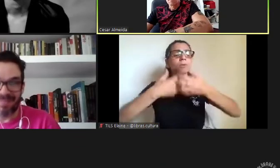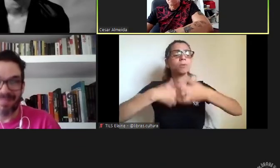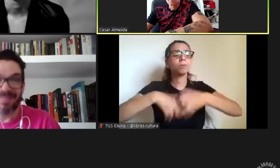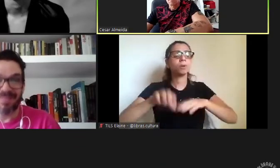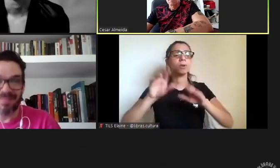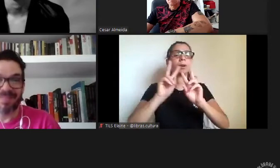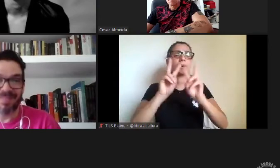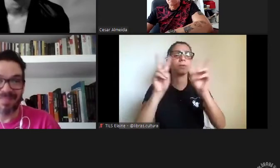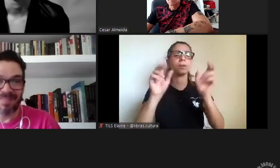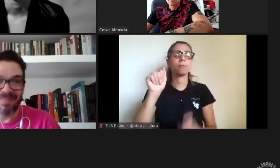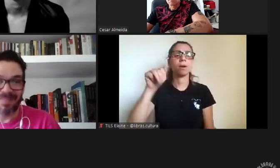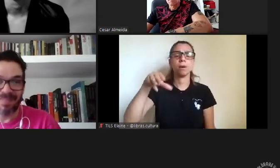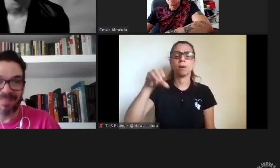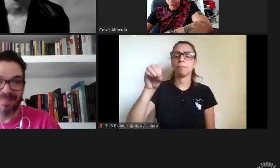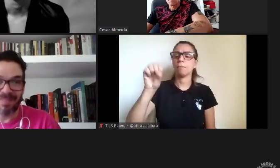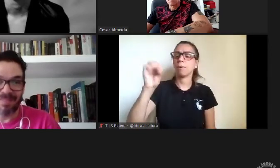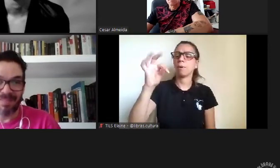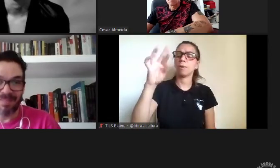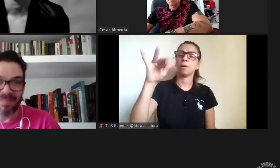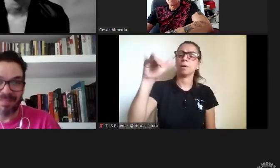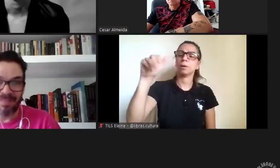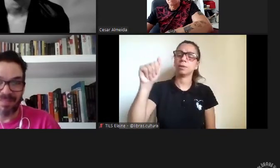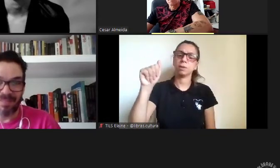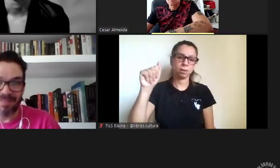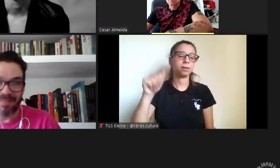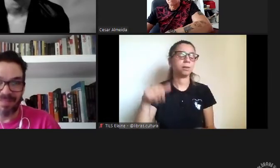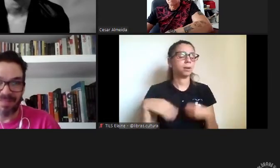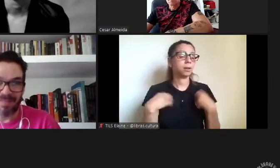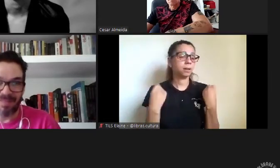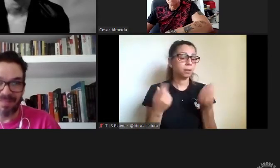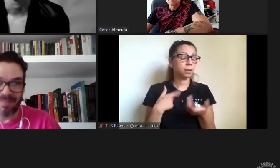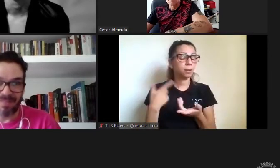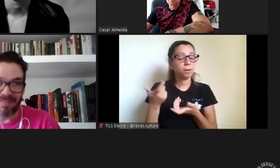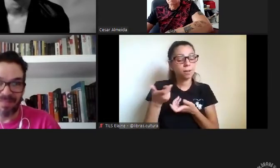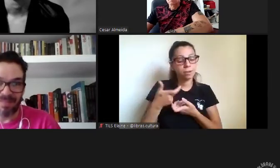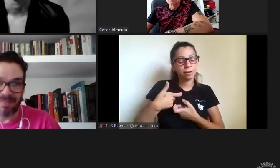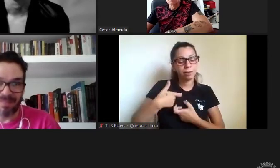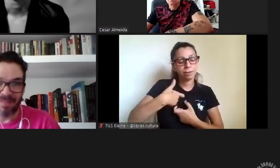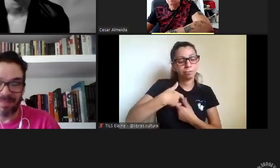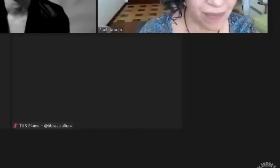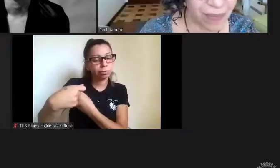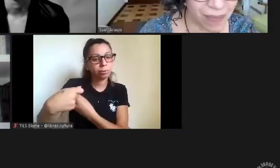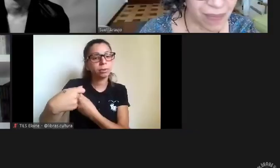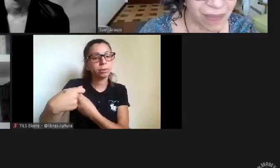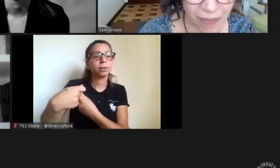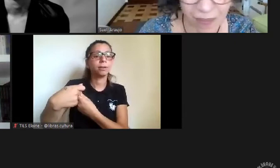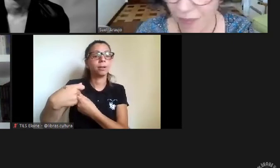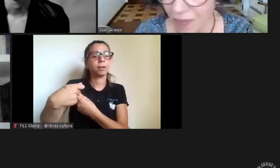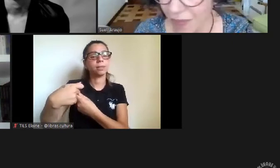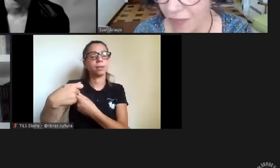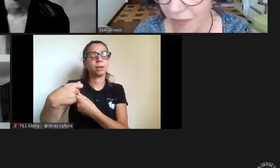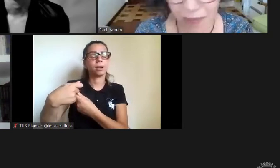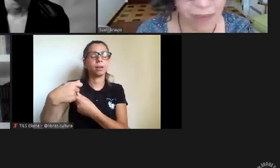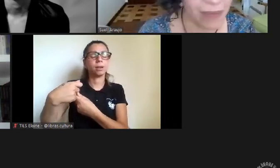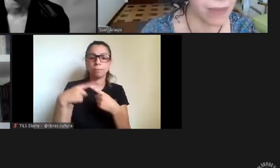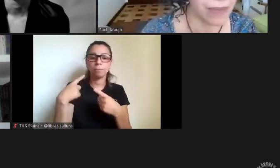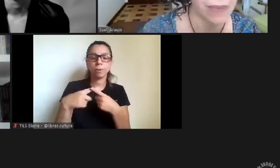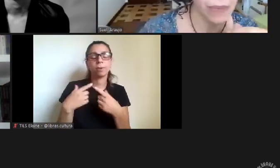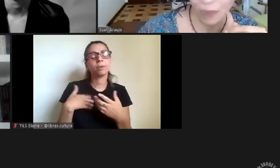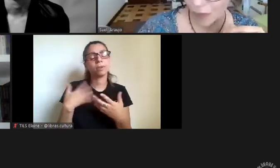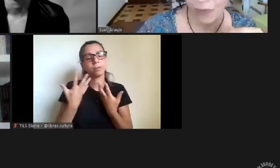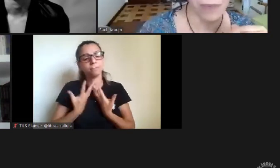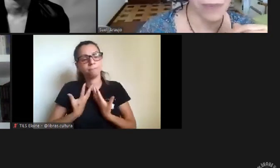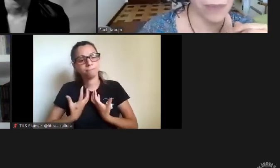Estar nessa mostra, para mim, foi um resgate mesmo, assim, né? Porque eu estava me afastando de tudo, né? Por estar muito